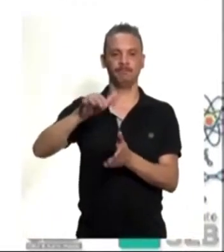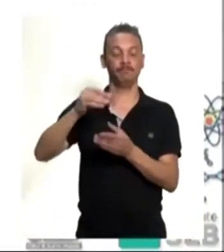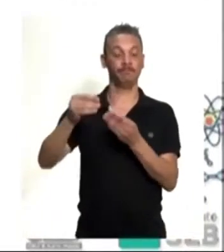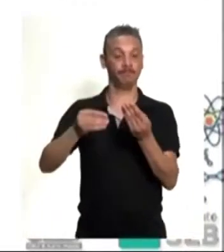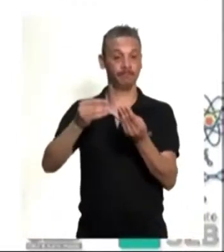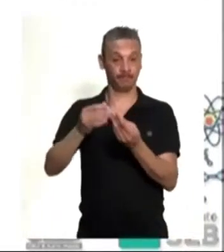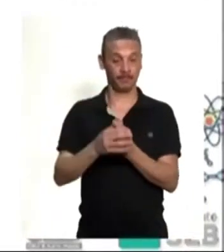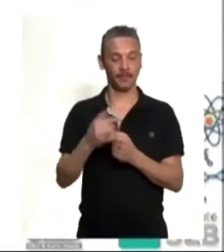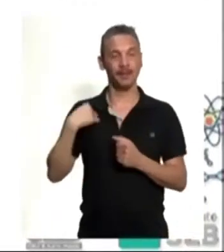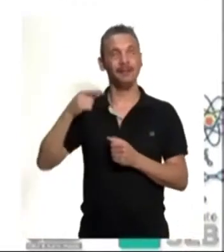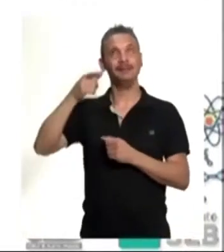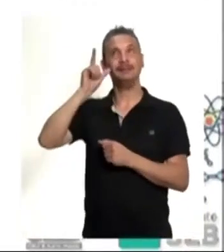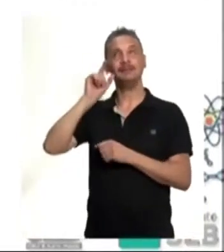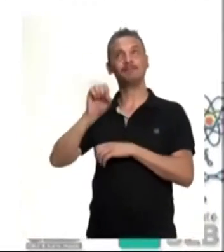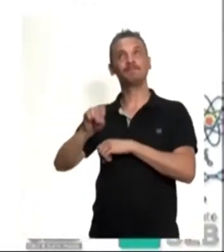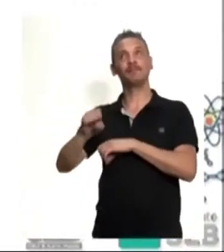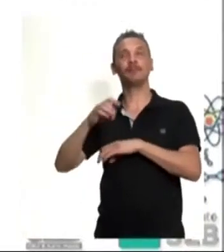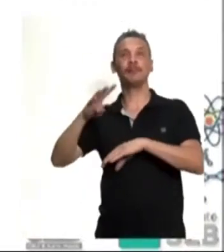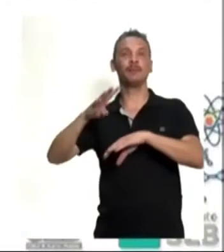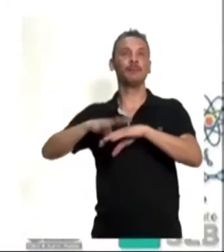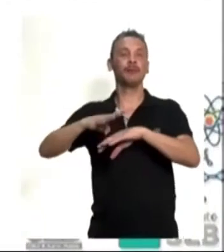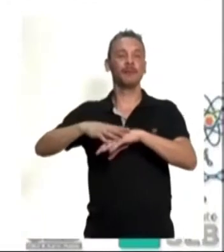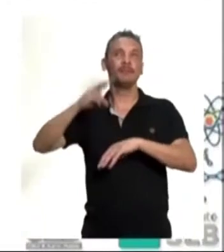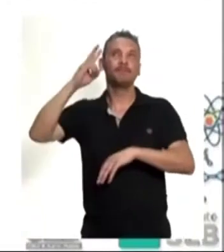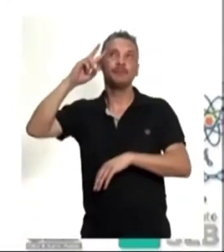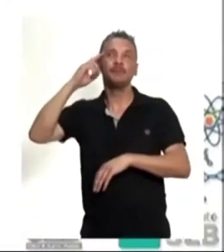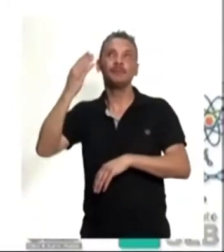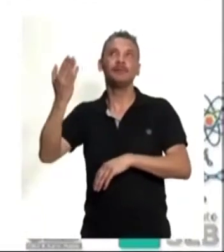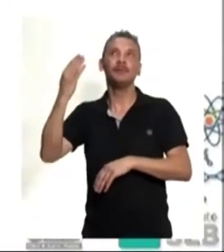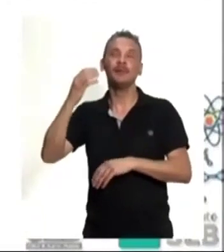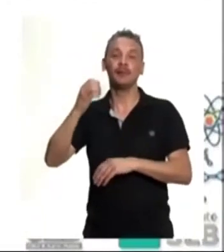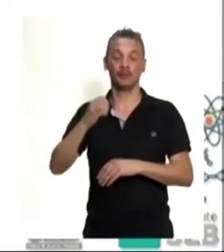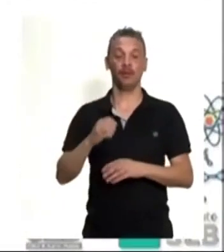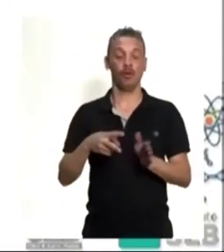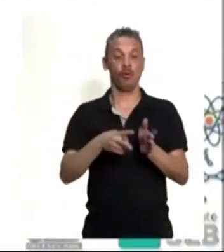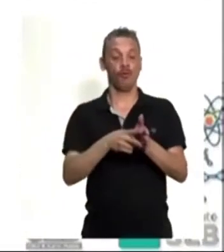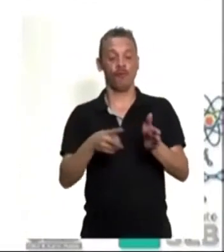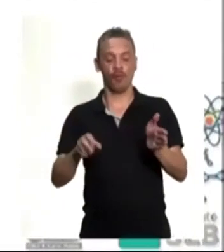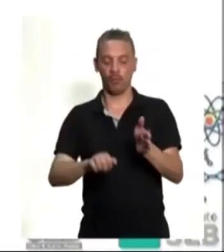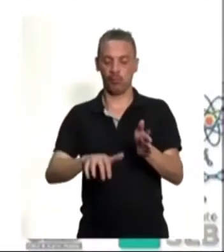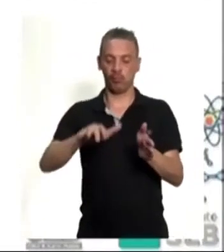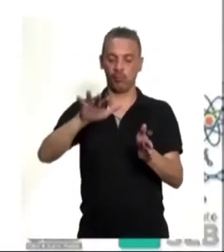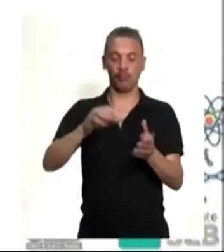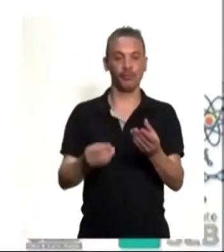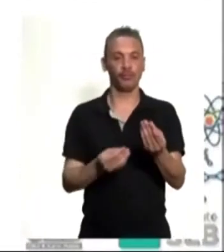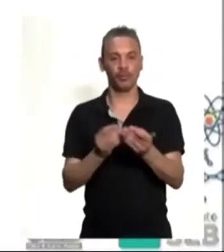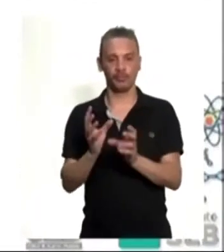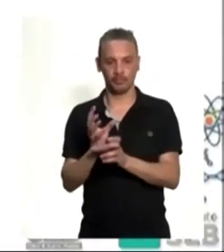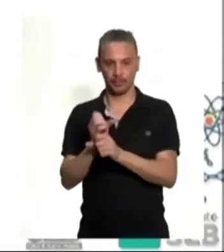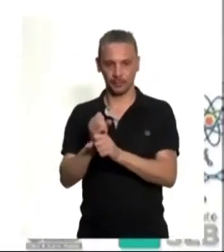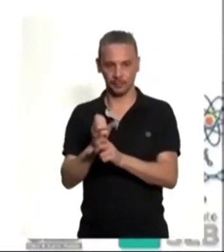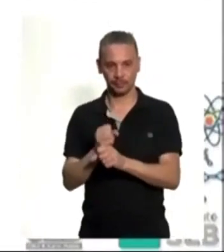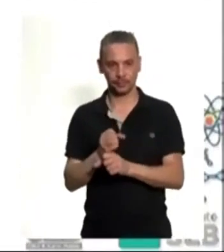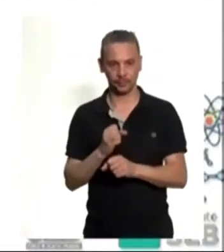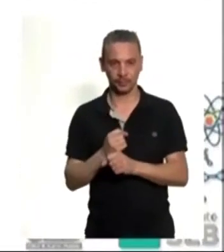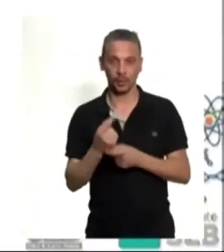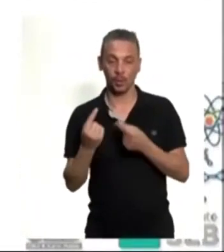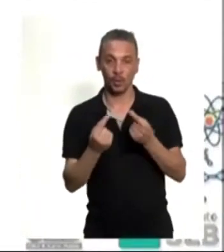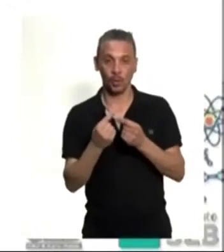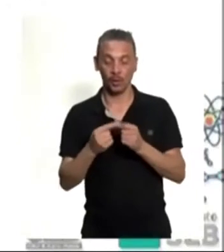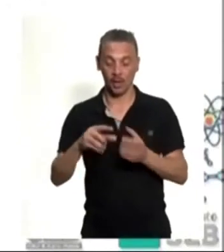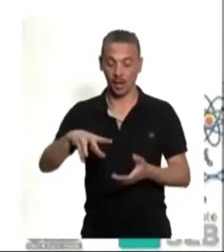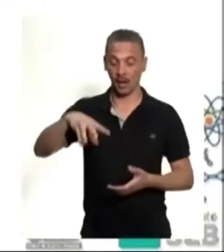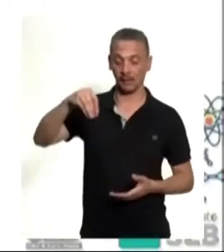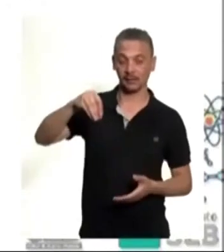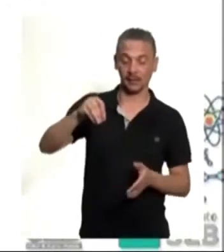Lembrando-se de suas aulas de matemática, ele resolveu calcular o volume do castelo. Depois de efetuados os cálculos, ele percebeu que o volume do castelo